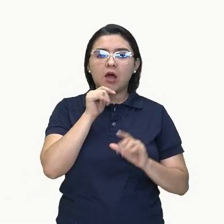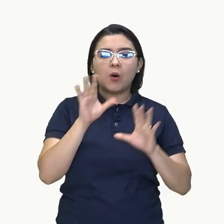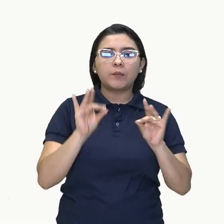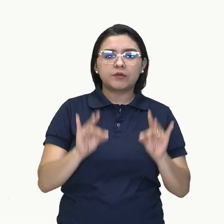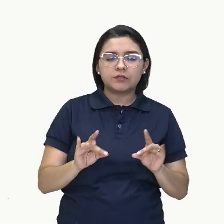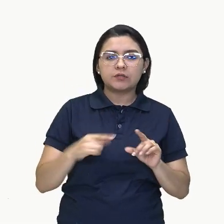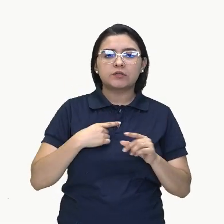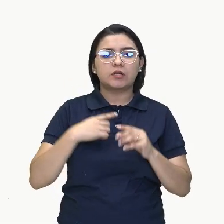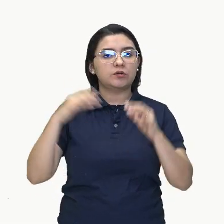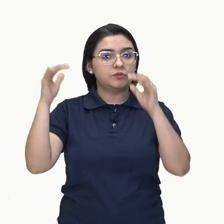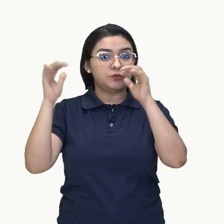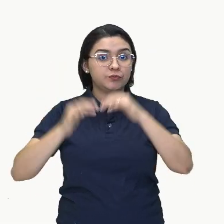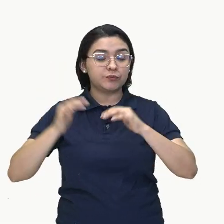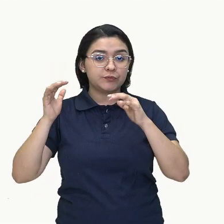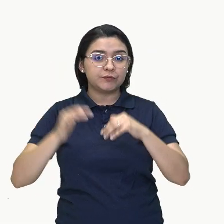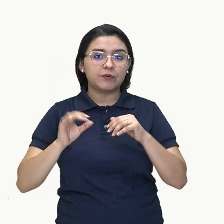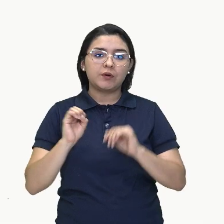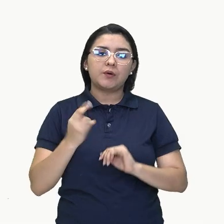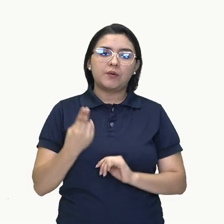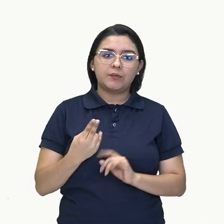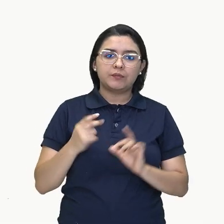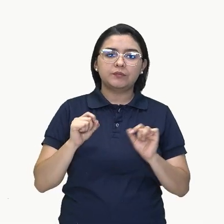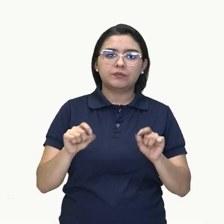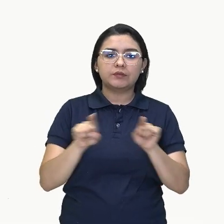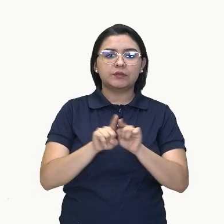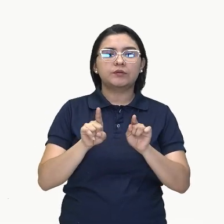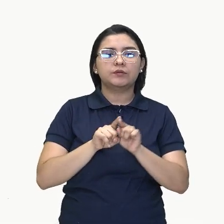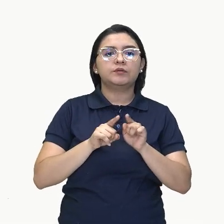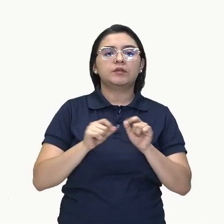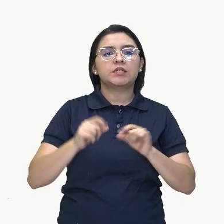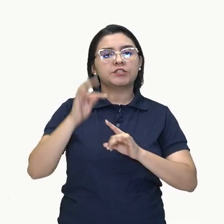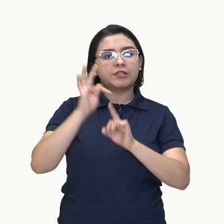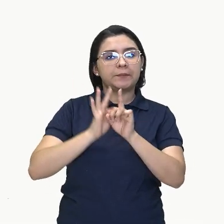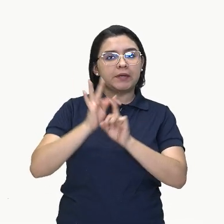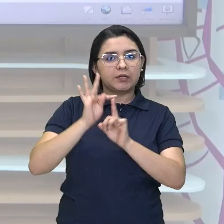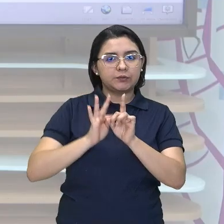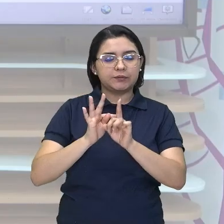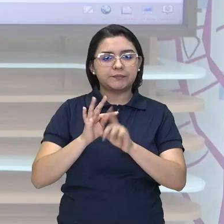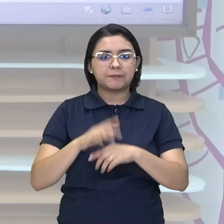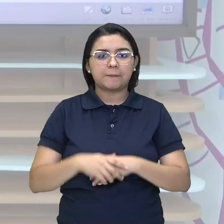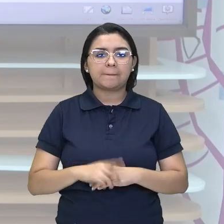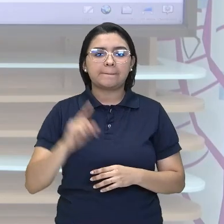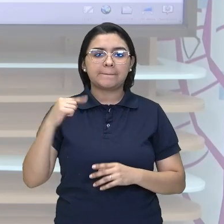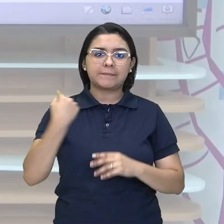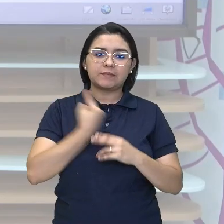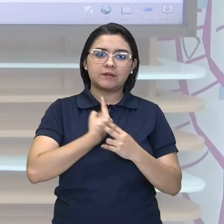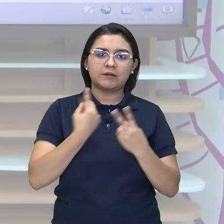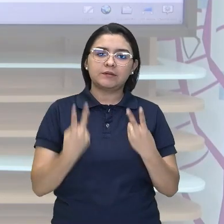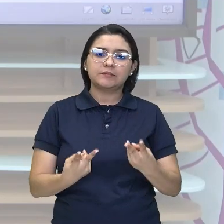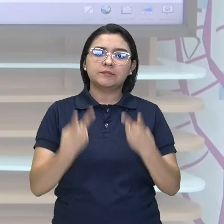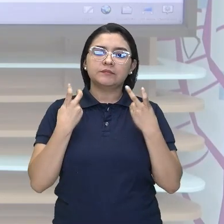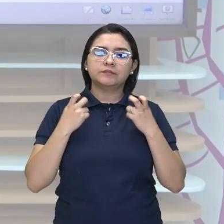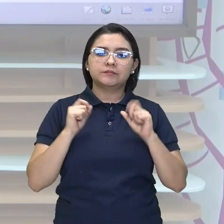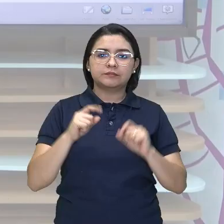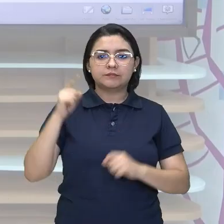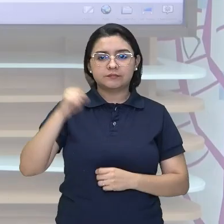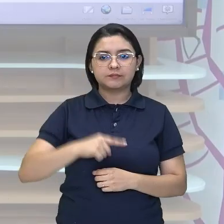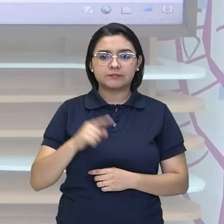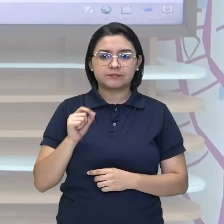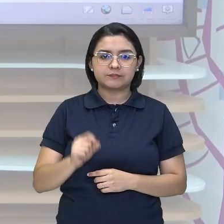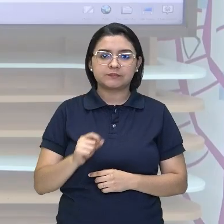na precipitação ou até mesmo nas temperaturas. Então, a gente vai observar que nós chamamos